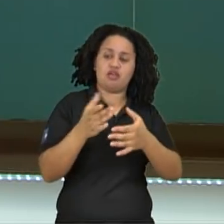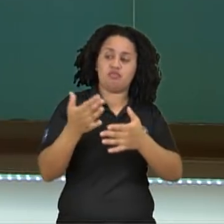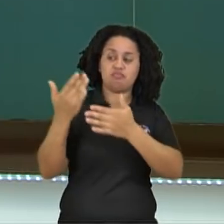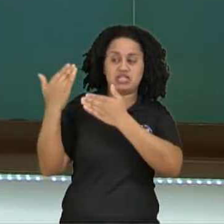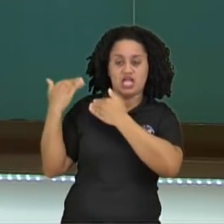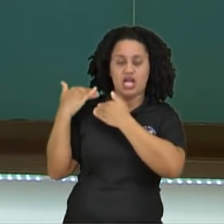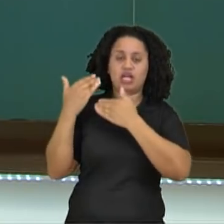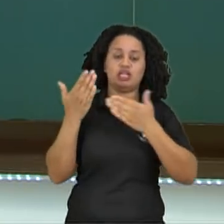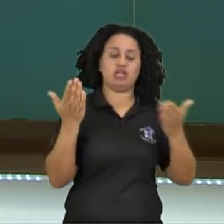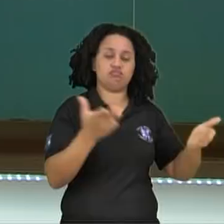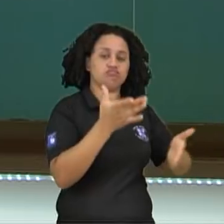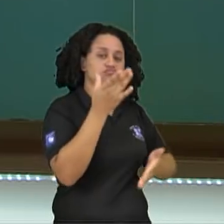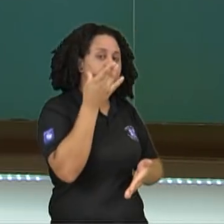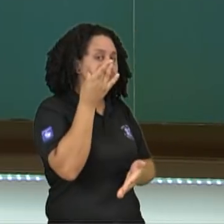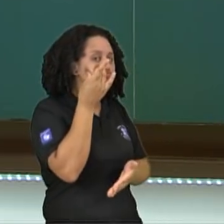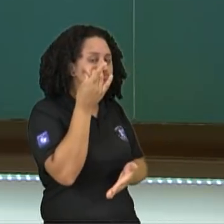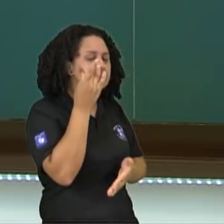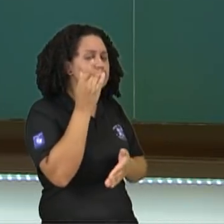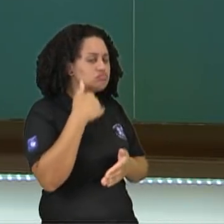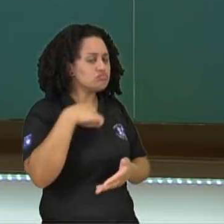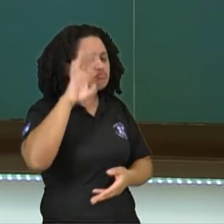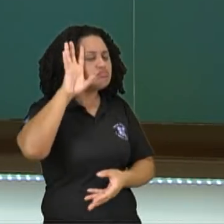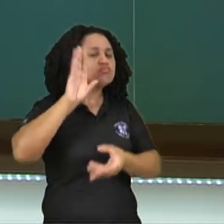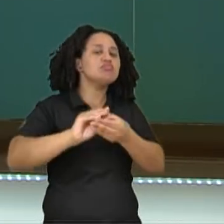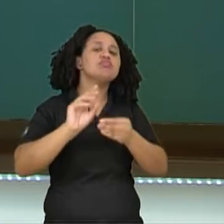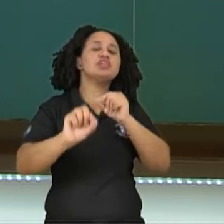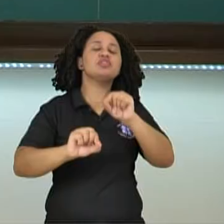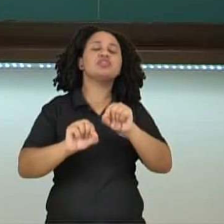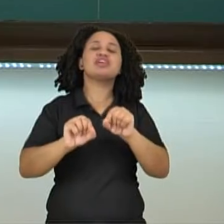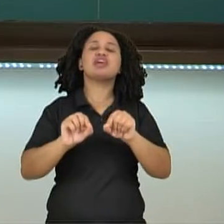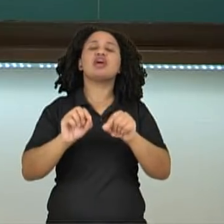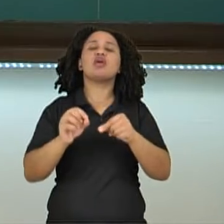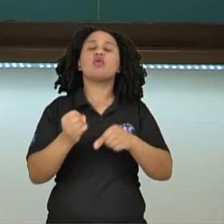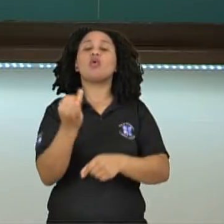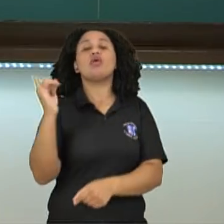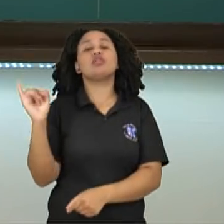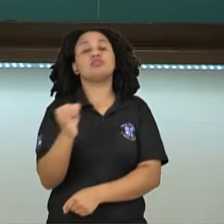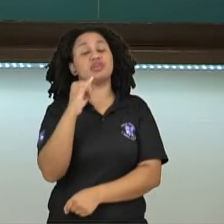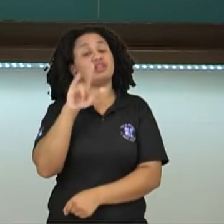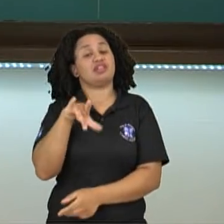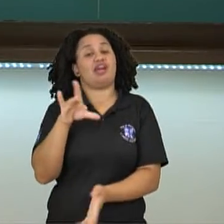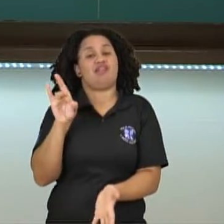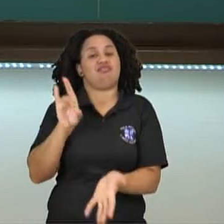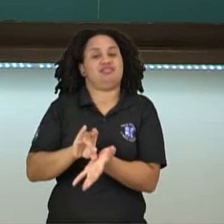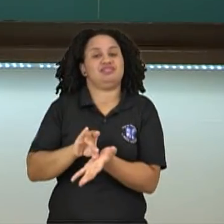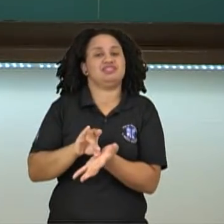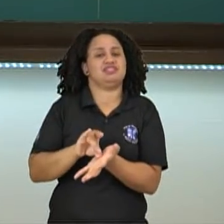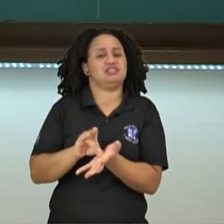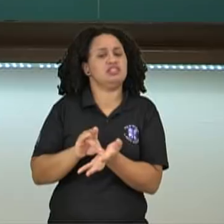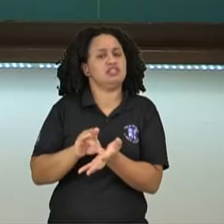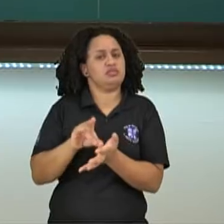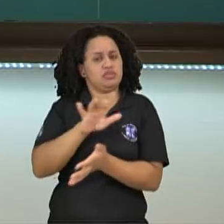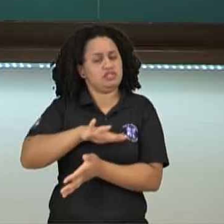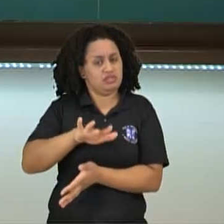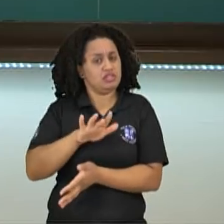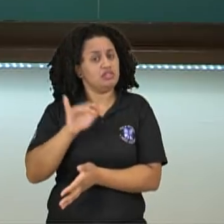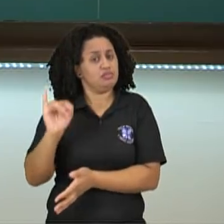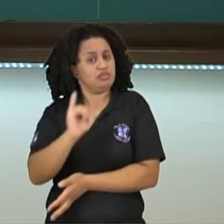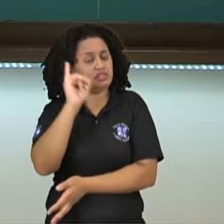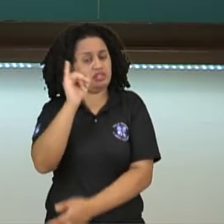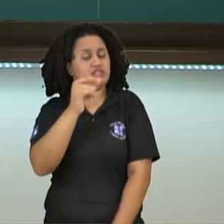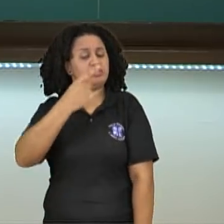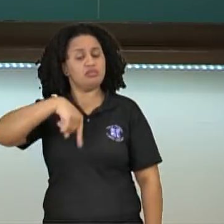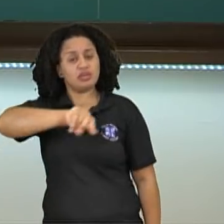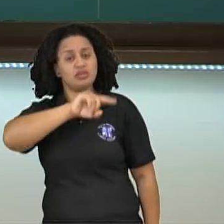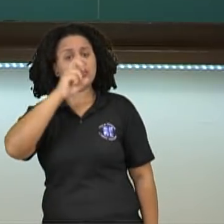presente, para que entendam a importância também das nossas raízes. Constituição importantíssima, inclusive, da nossa própria cultura, para